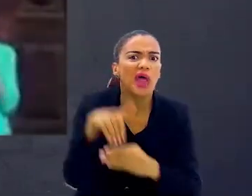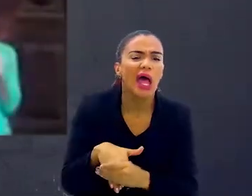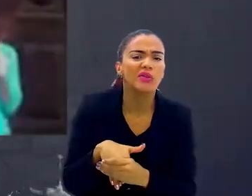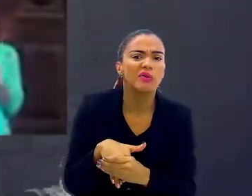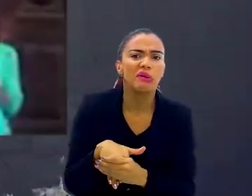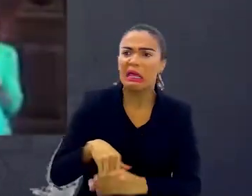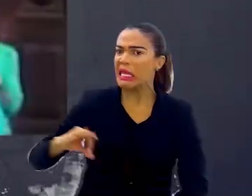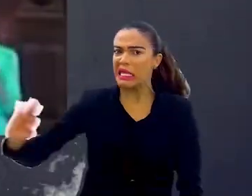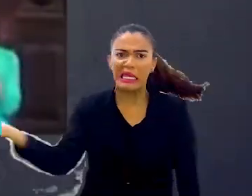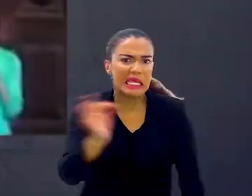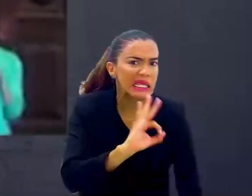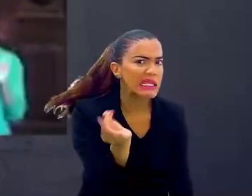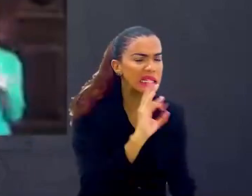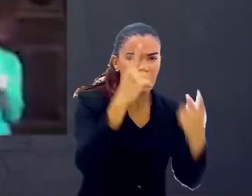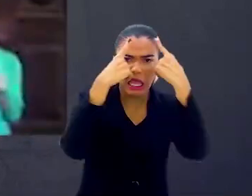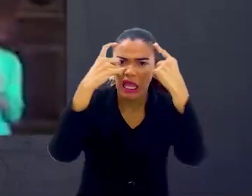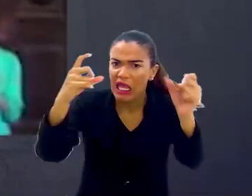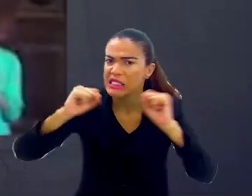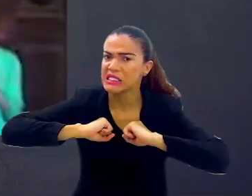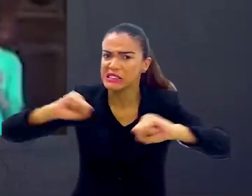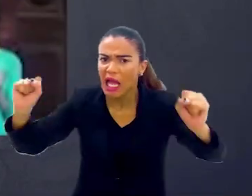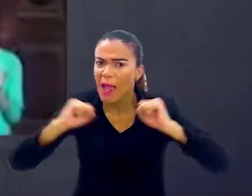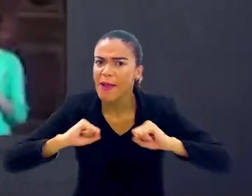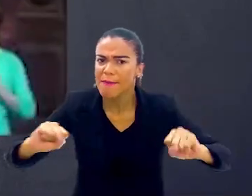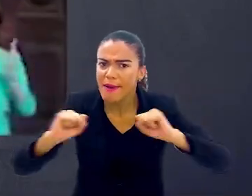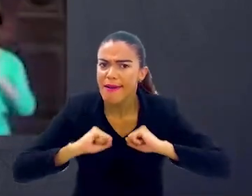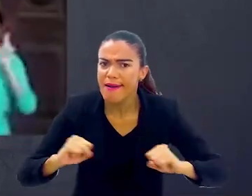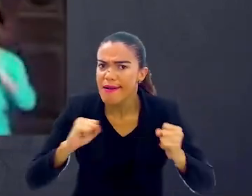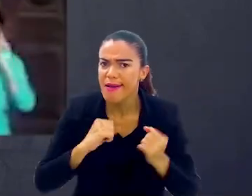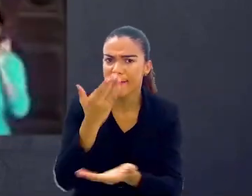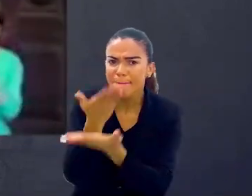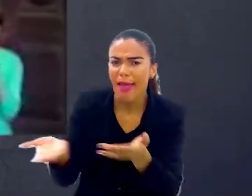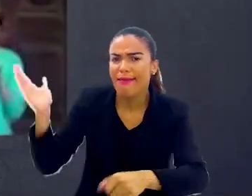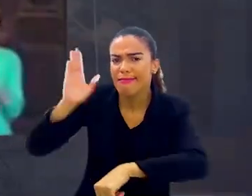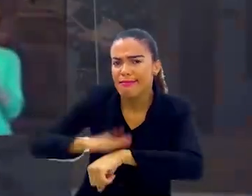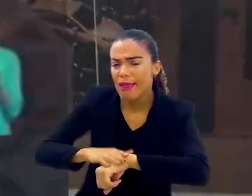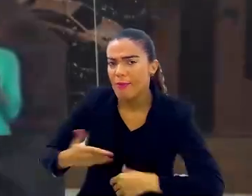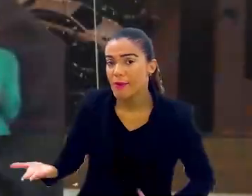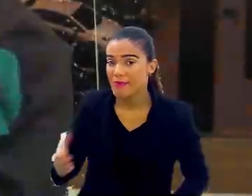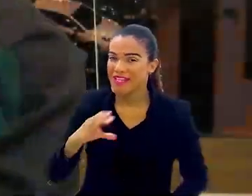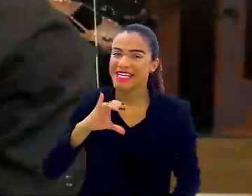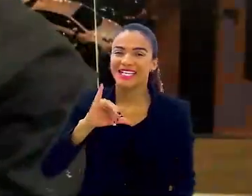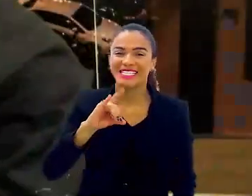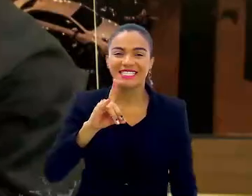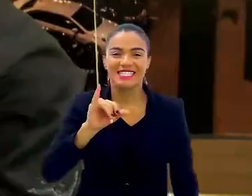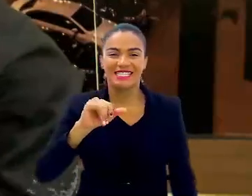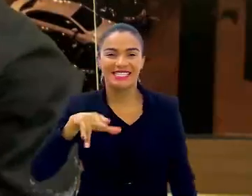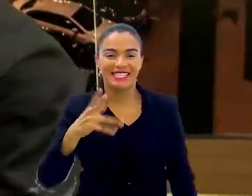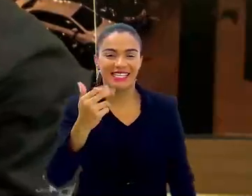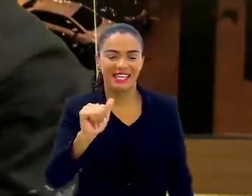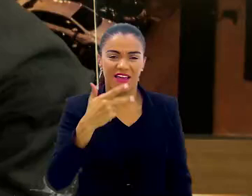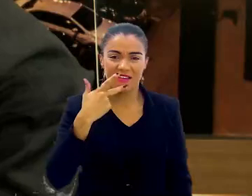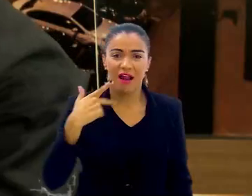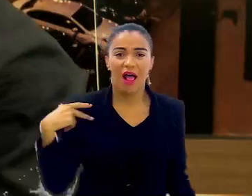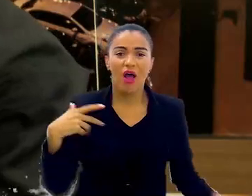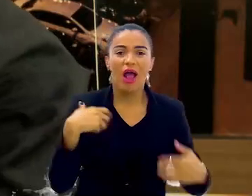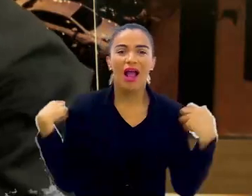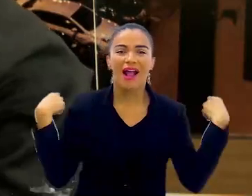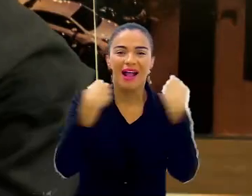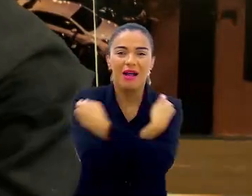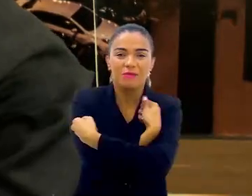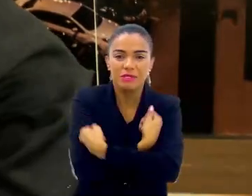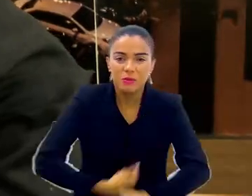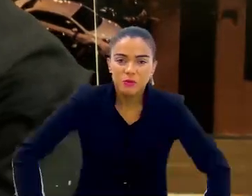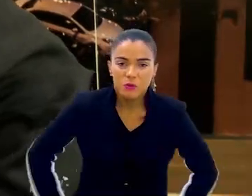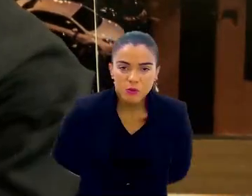votado aqui. E ninguém se rebela contra essa perda de tempo. Cidinha que falou uma camisa de